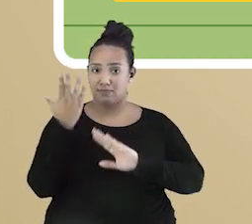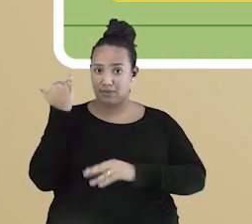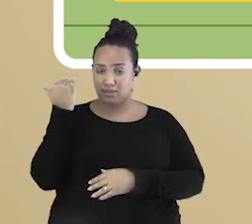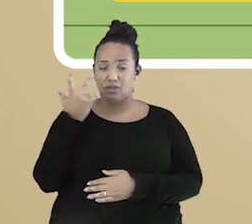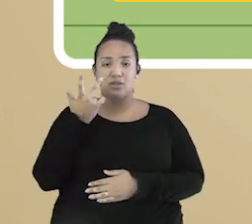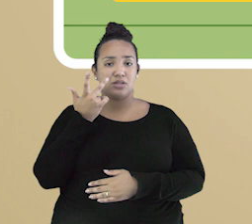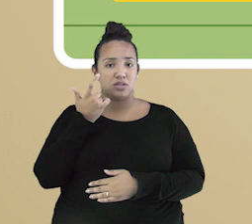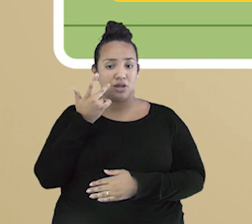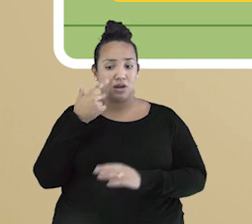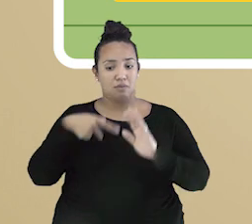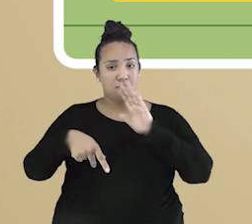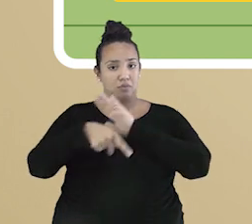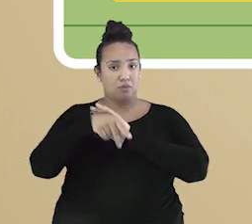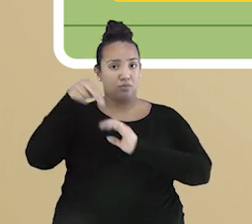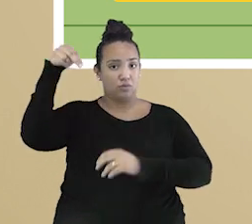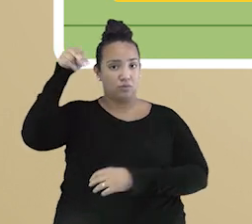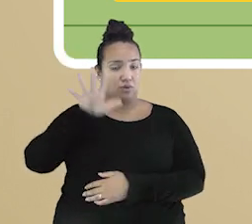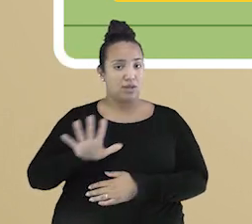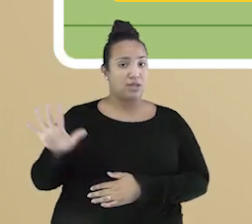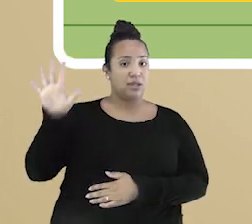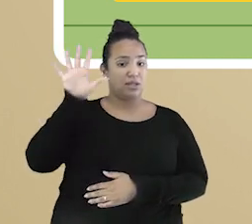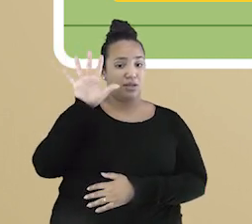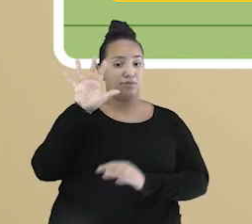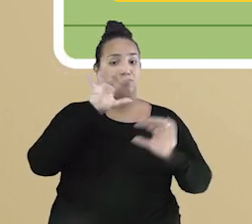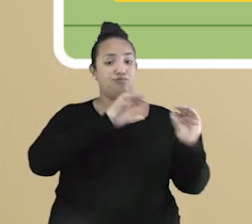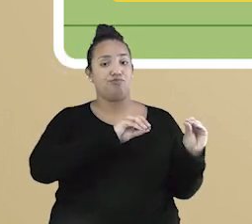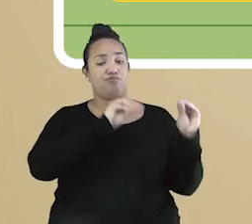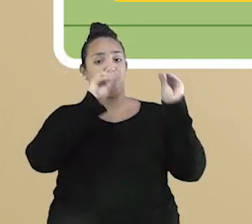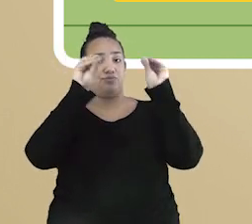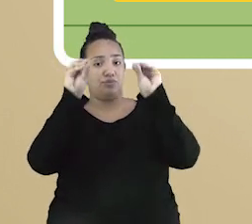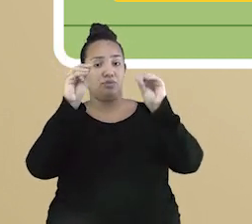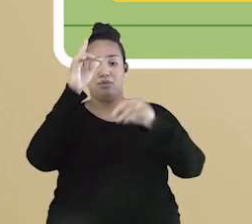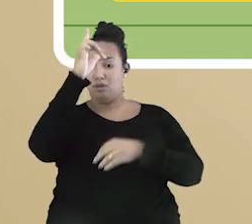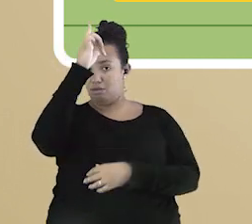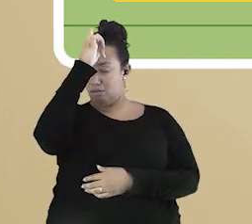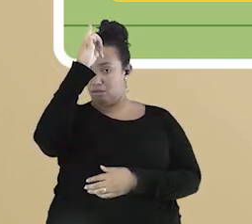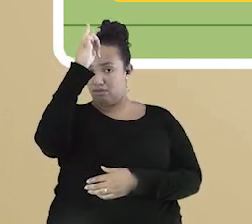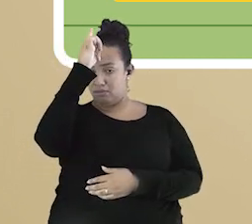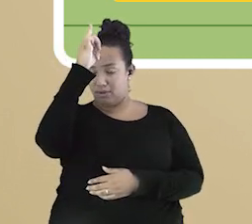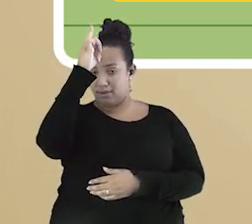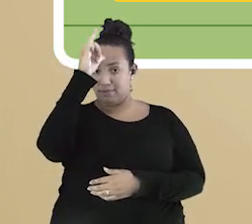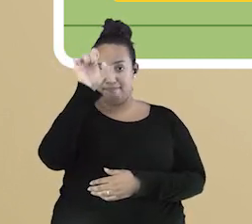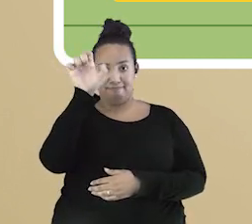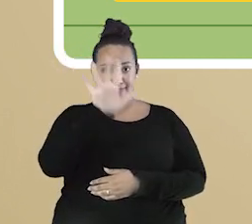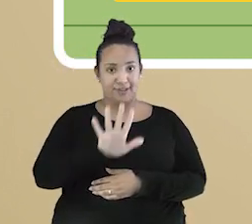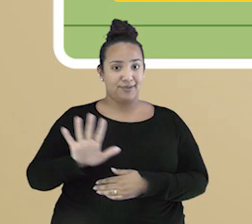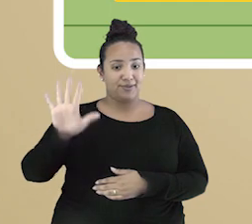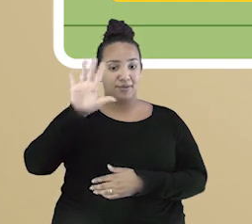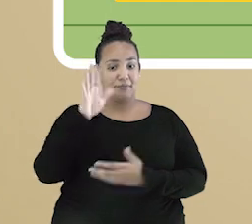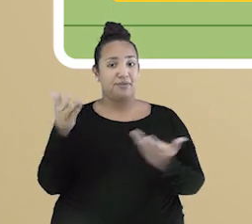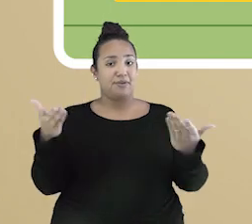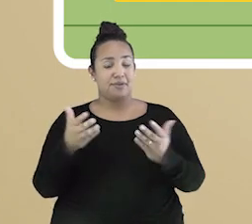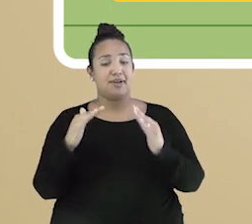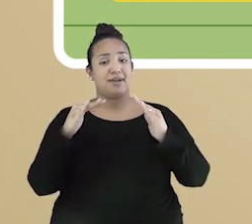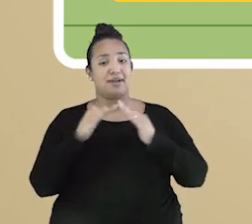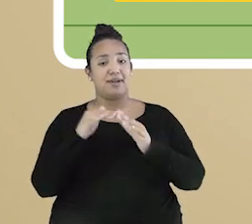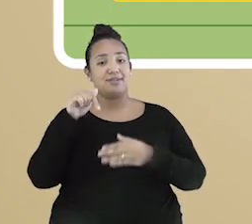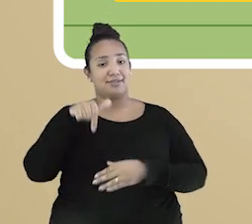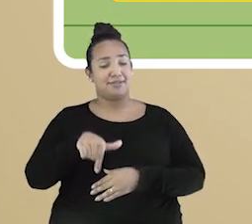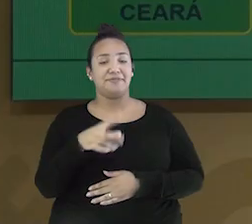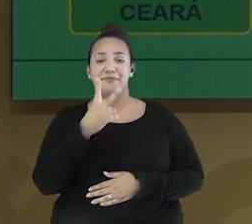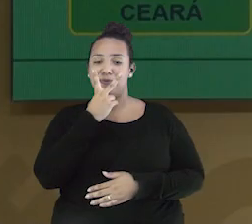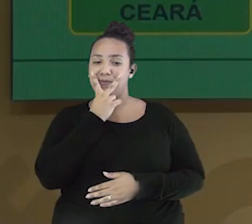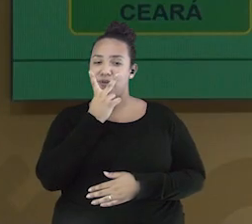Ceará, um estado do Nordeste, e foi para a Alemanha, lá na Europa. E agora ele mora em